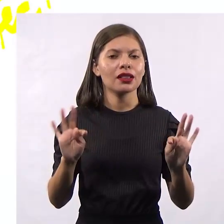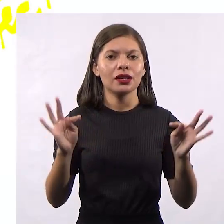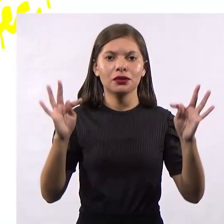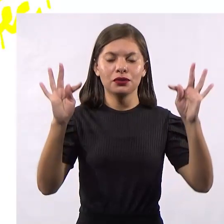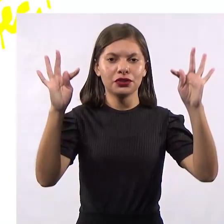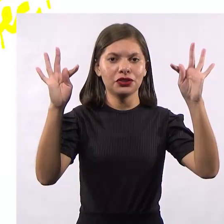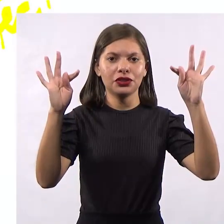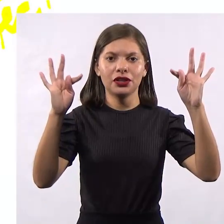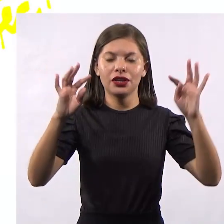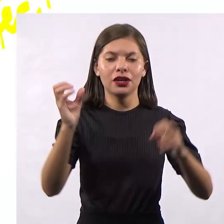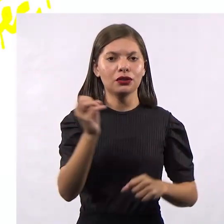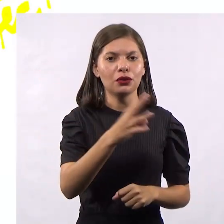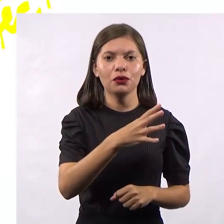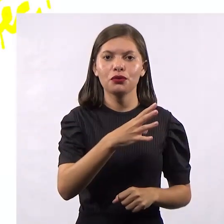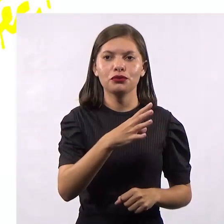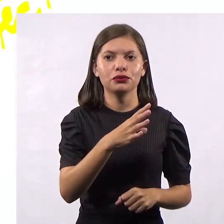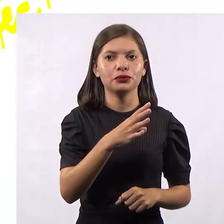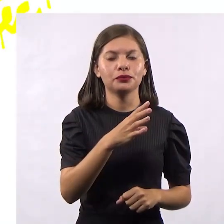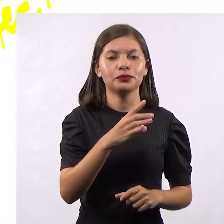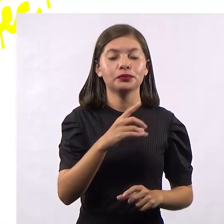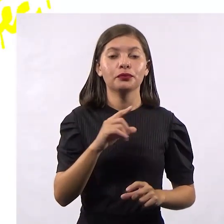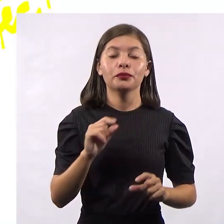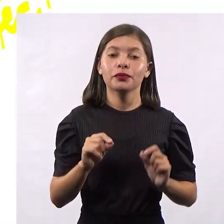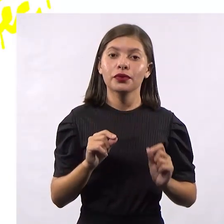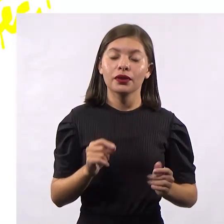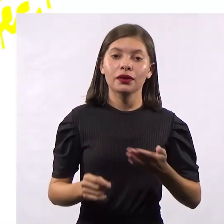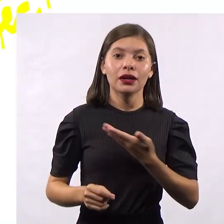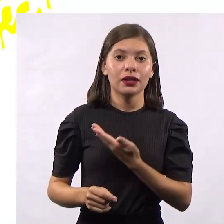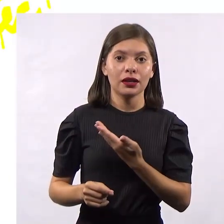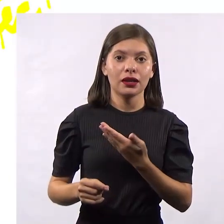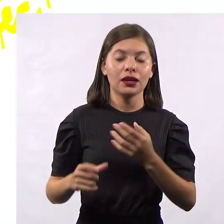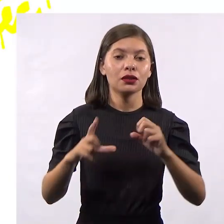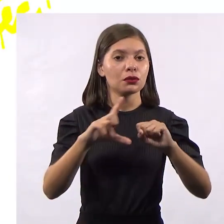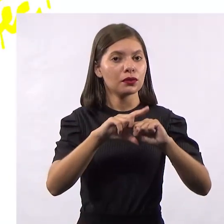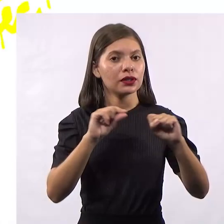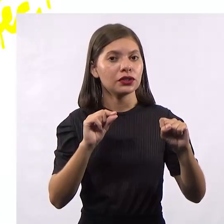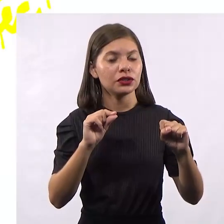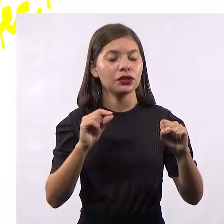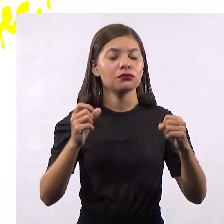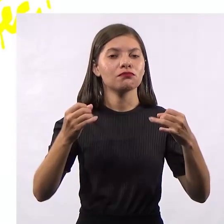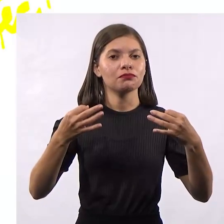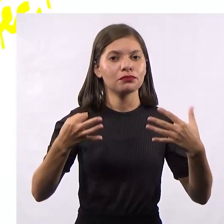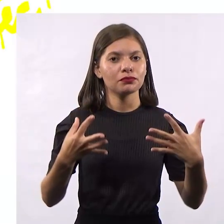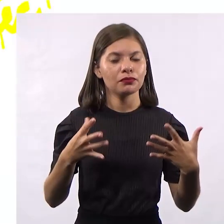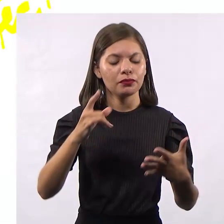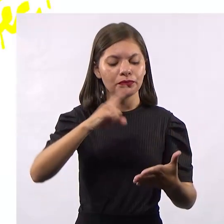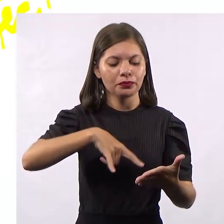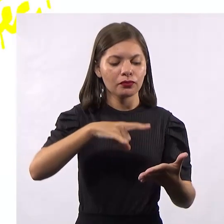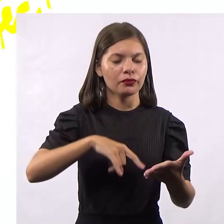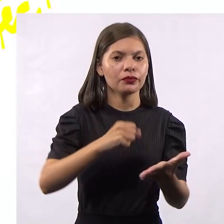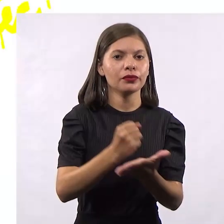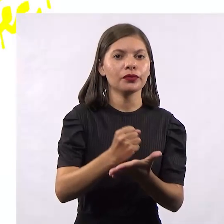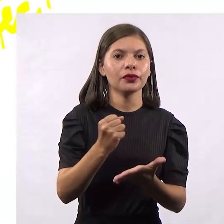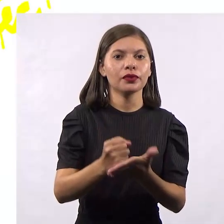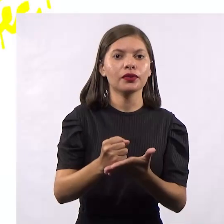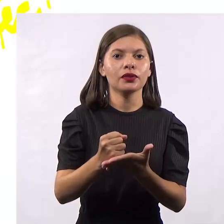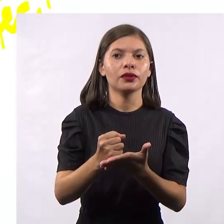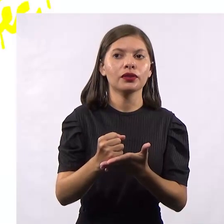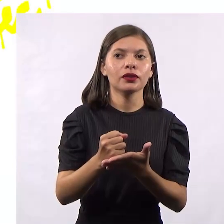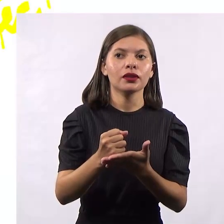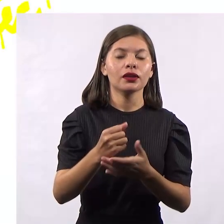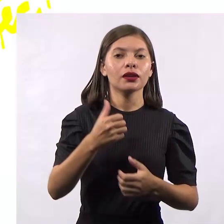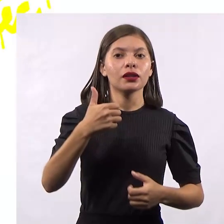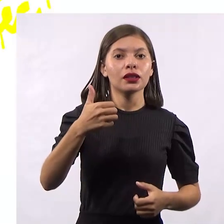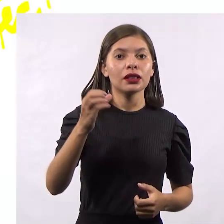verem. Tecnologia, inovação. Então, neste caso aí do 108, outras hipóteses de contrato com prazo de